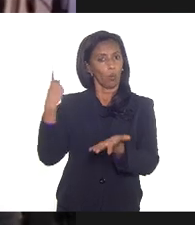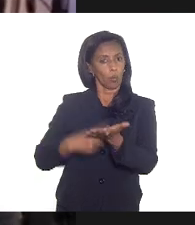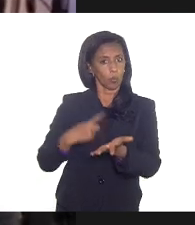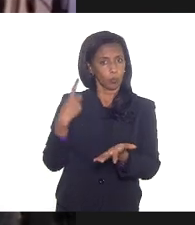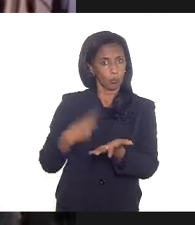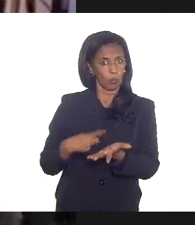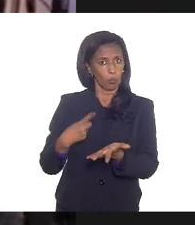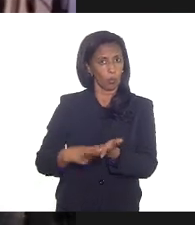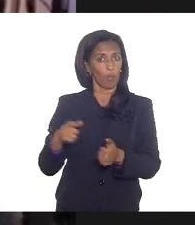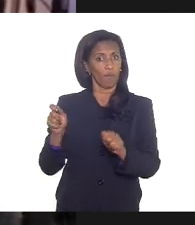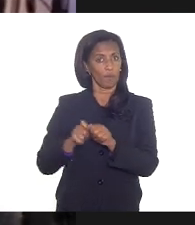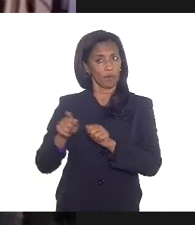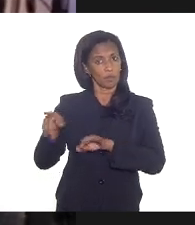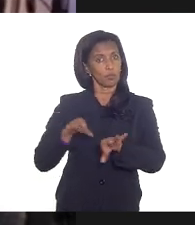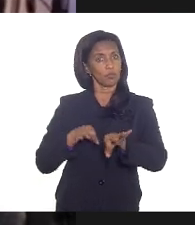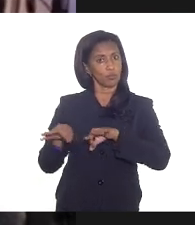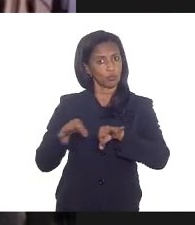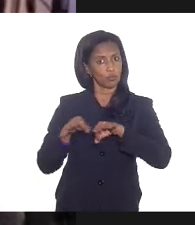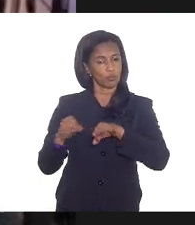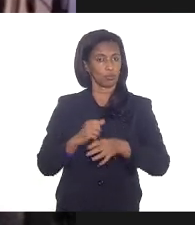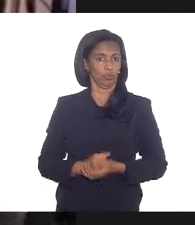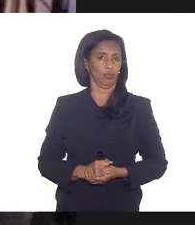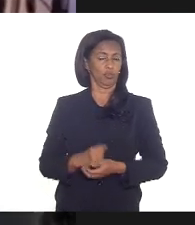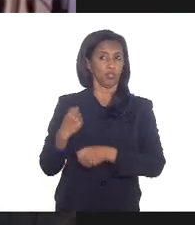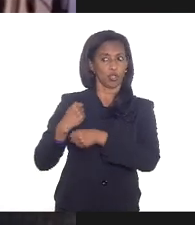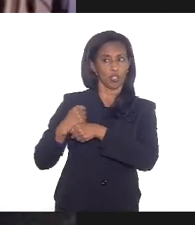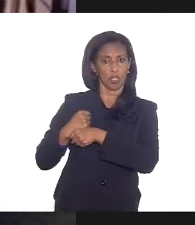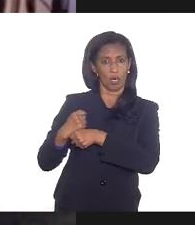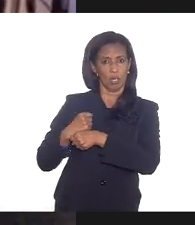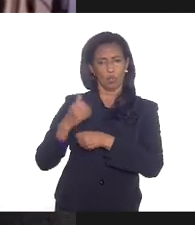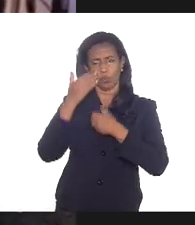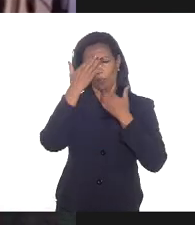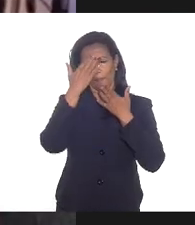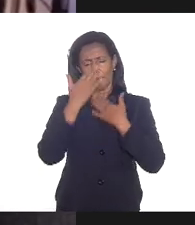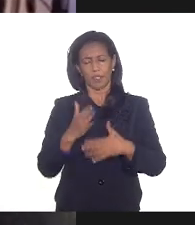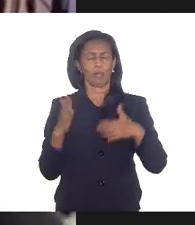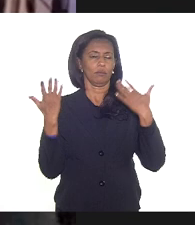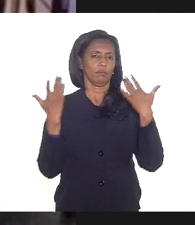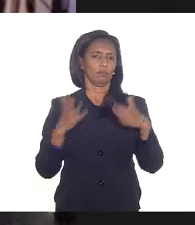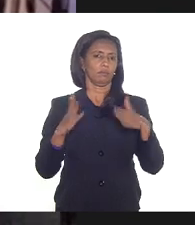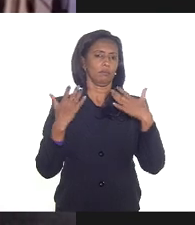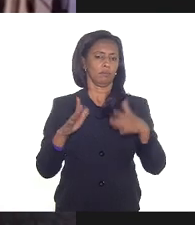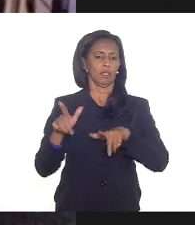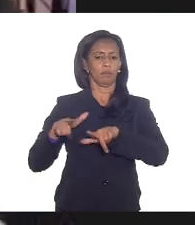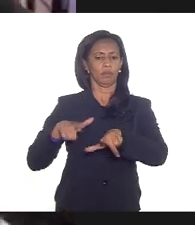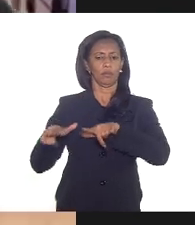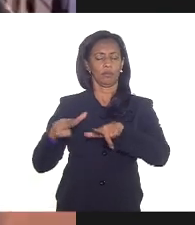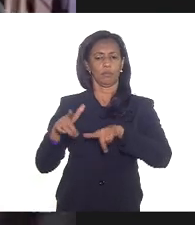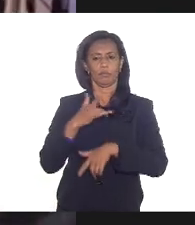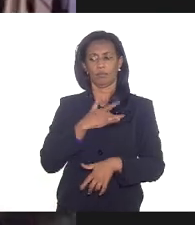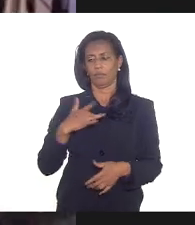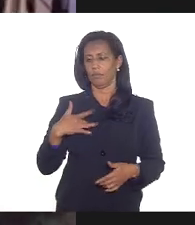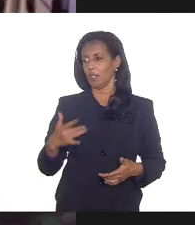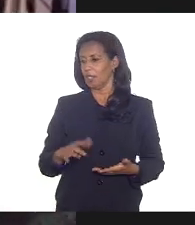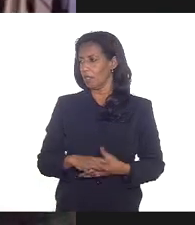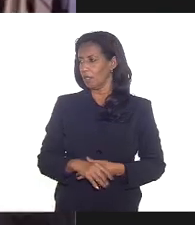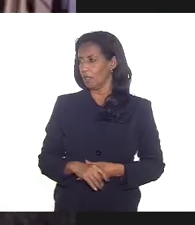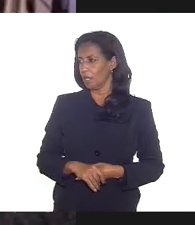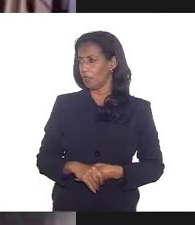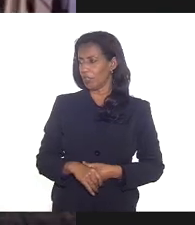e fazer essa Justiça de décadas obrigado senhor presidente Parabéns aos trabalhadores e